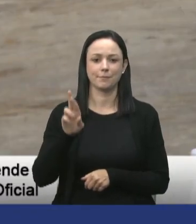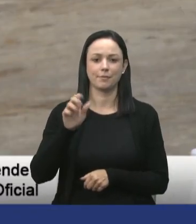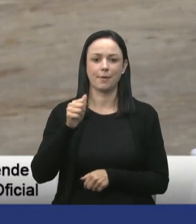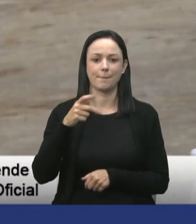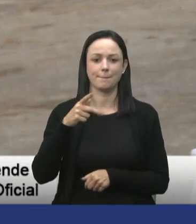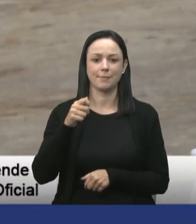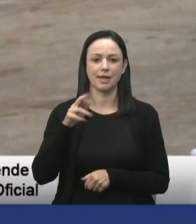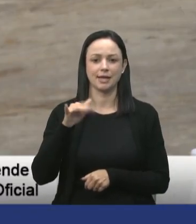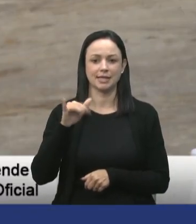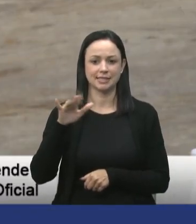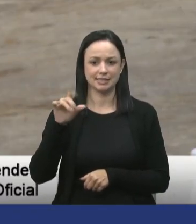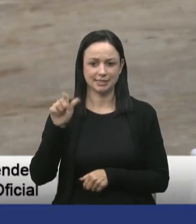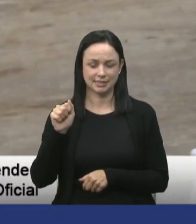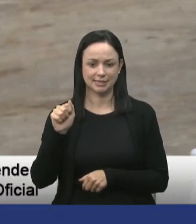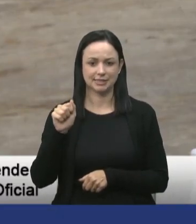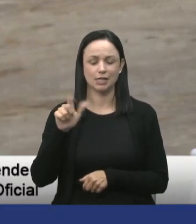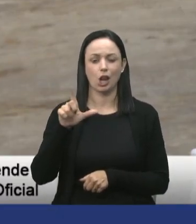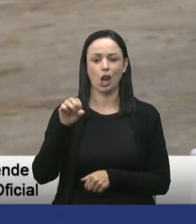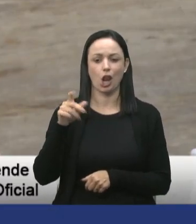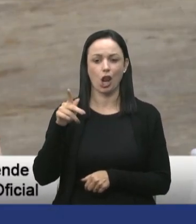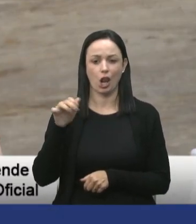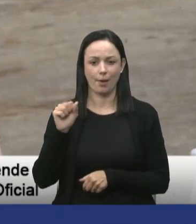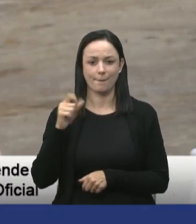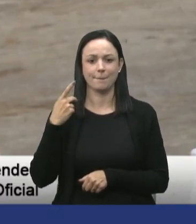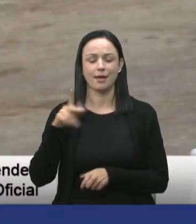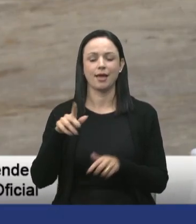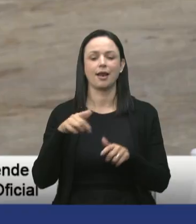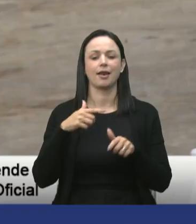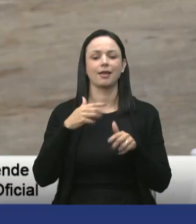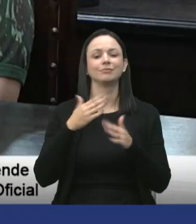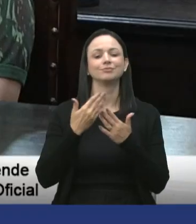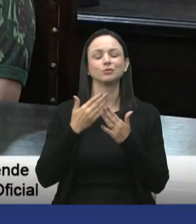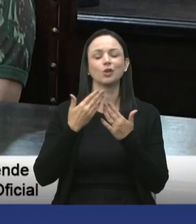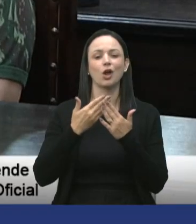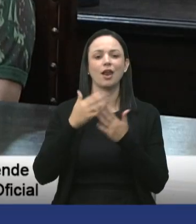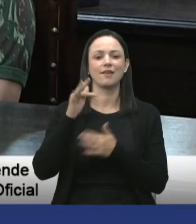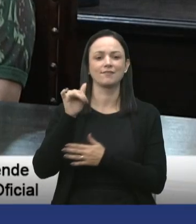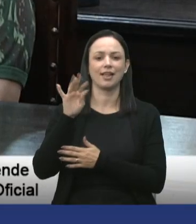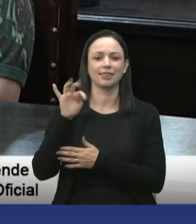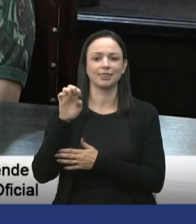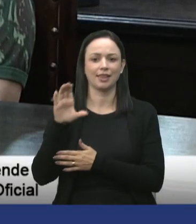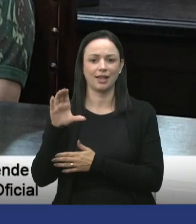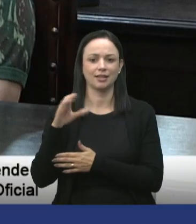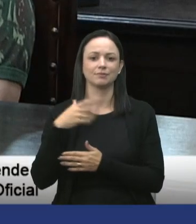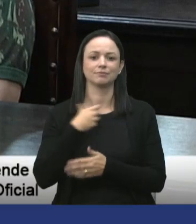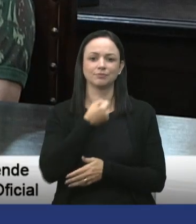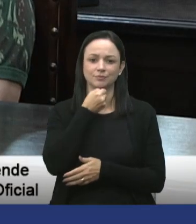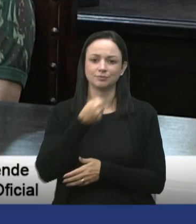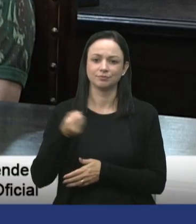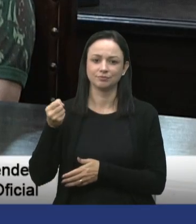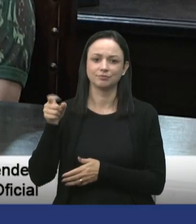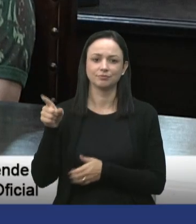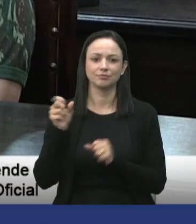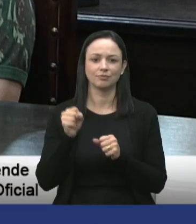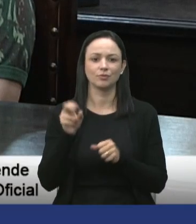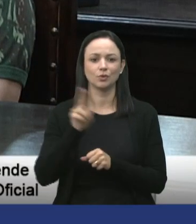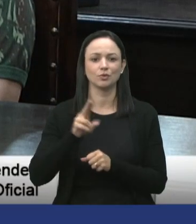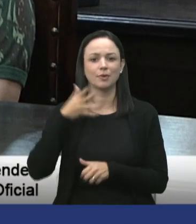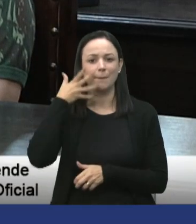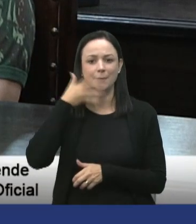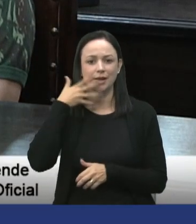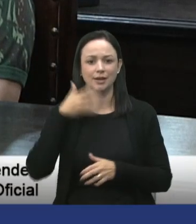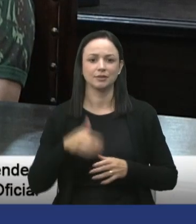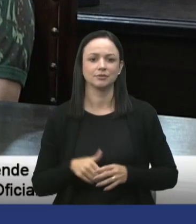Aparecida Maria Zen Lopes, da FATEC de Jaú, eu passo a palavra, convido para que a senhora faça uso da